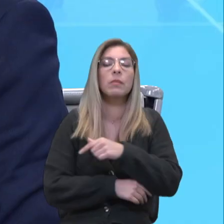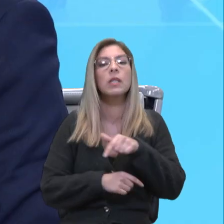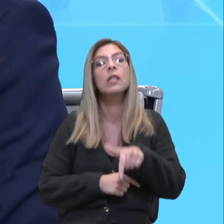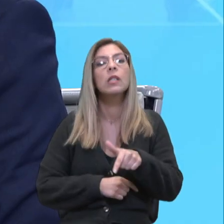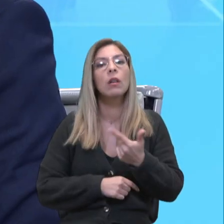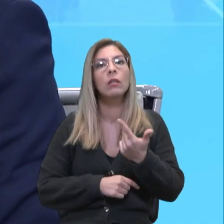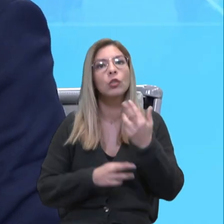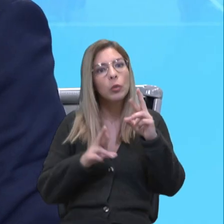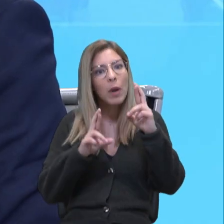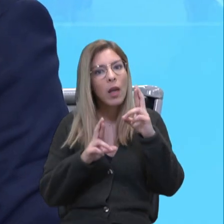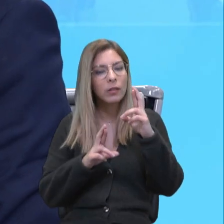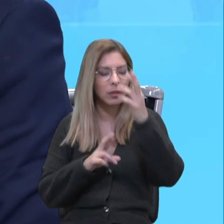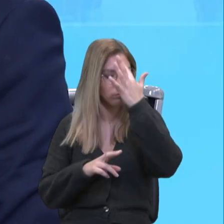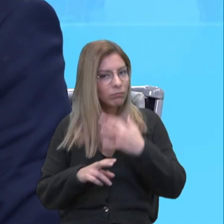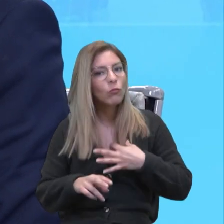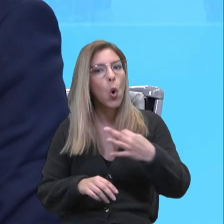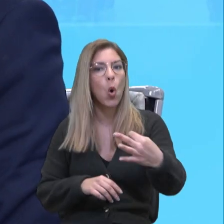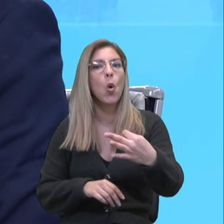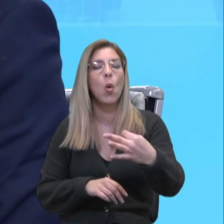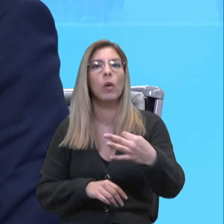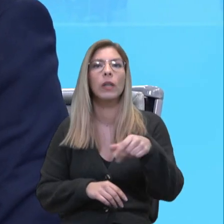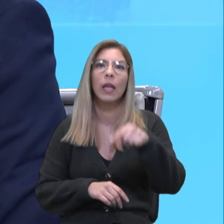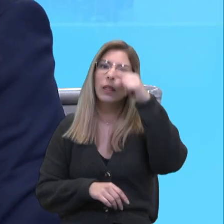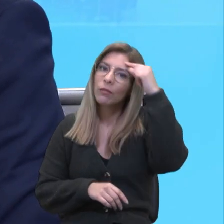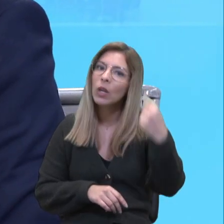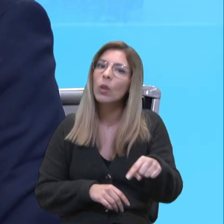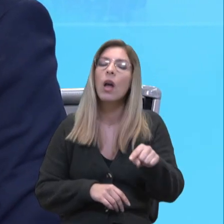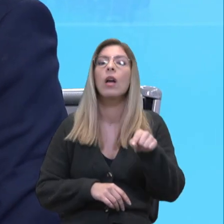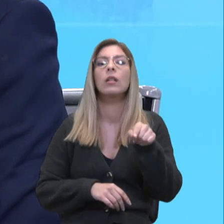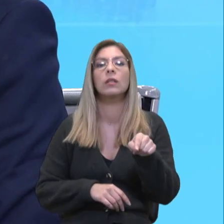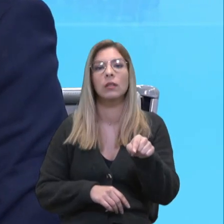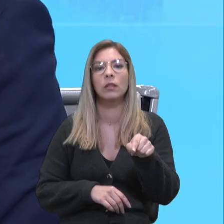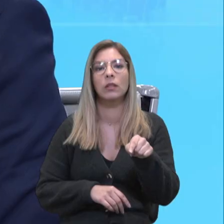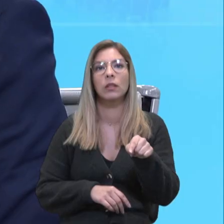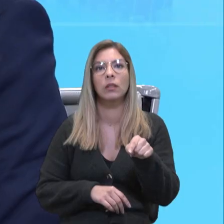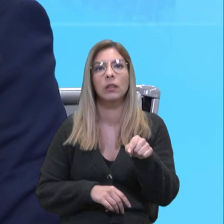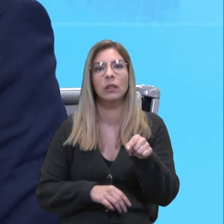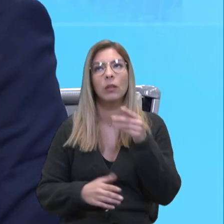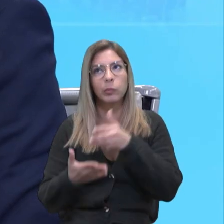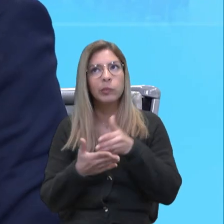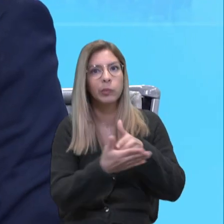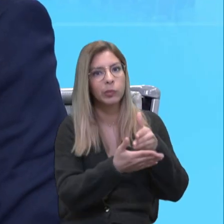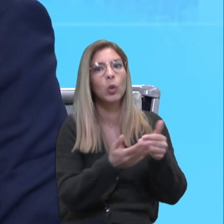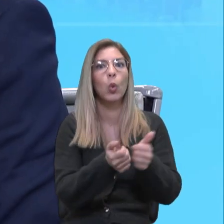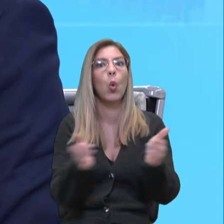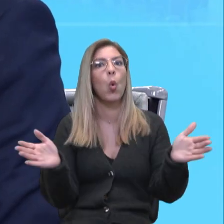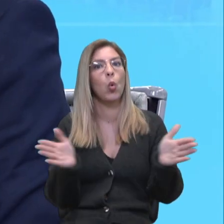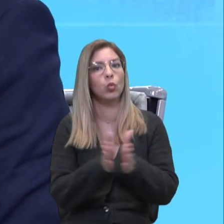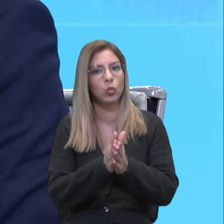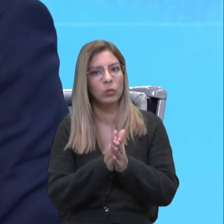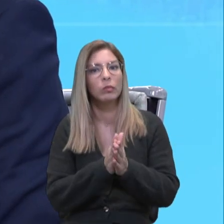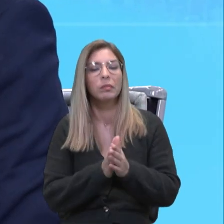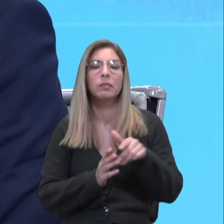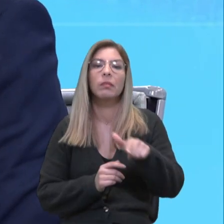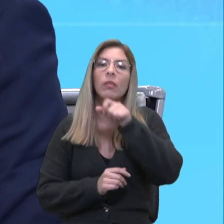chamado, sem prejuízo de toda a dificuldade, de todos os obstáculos para encarnar essa